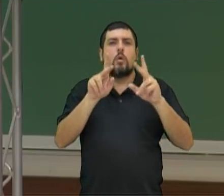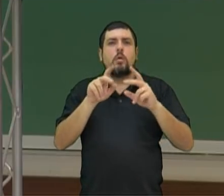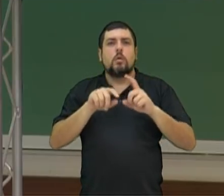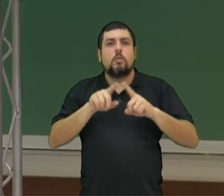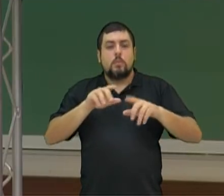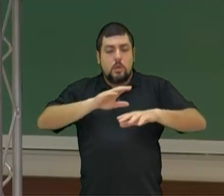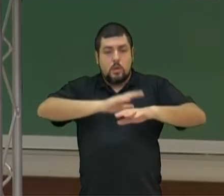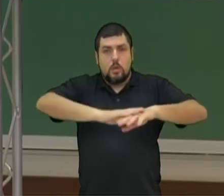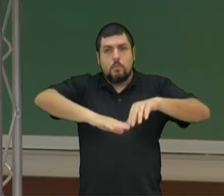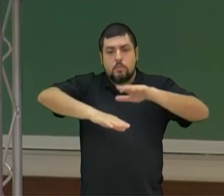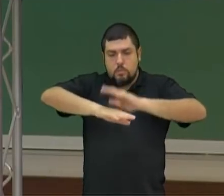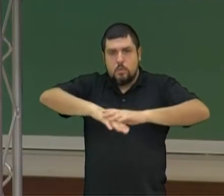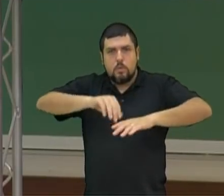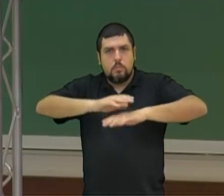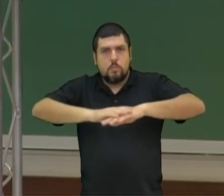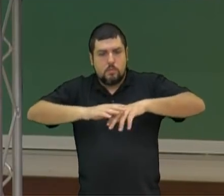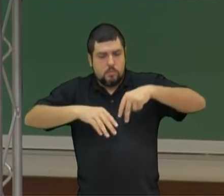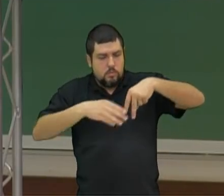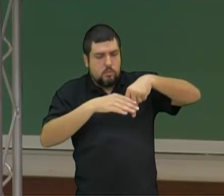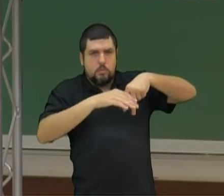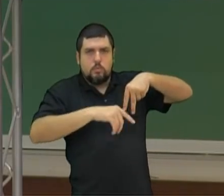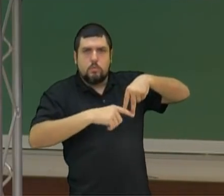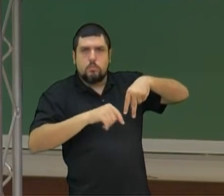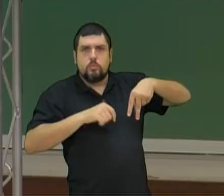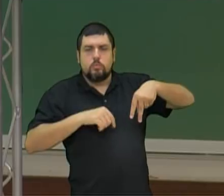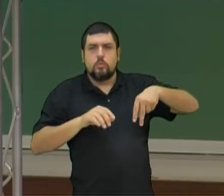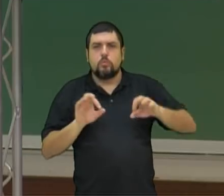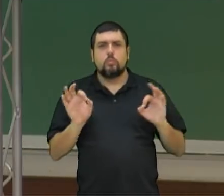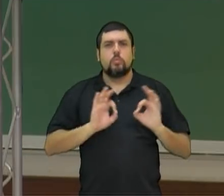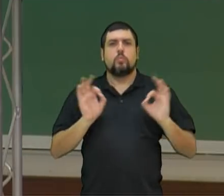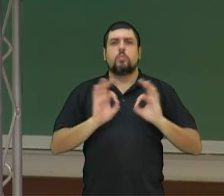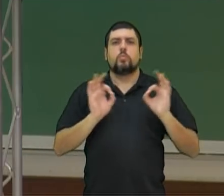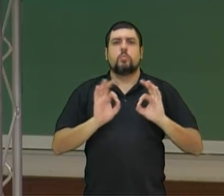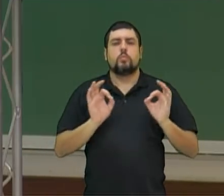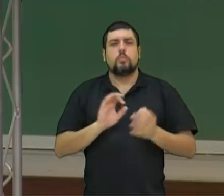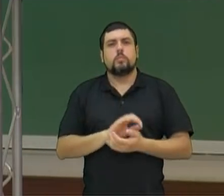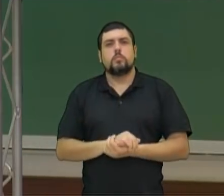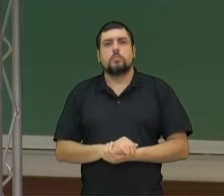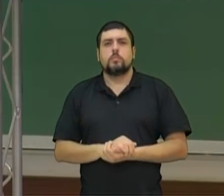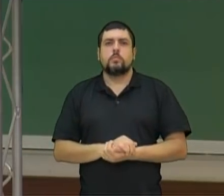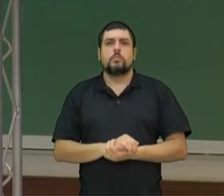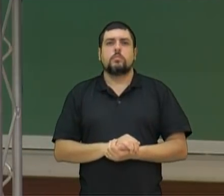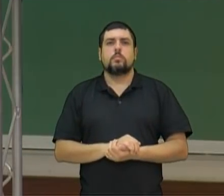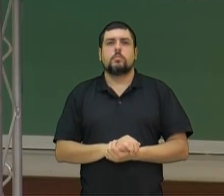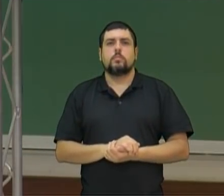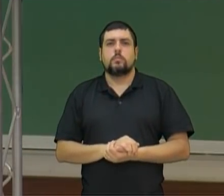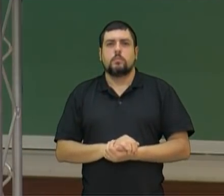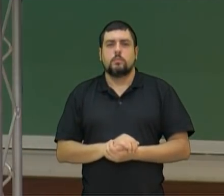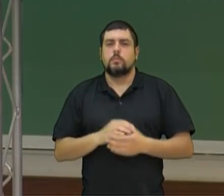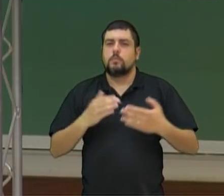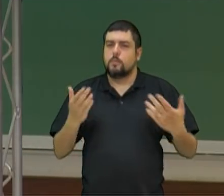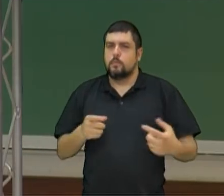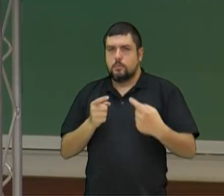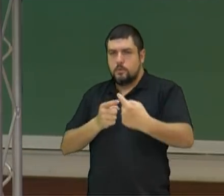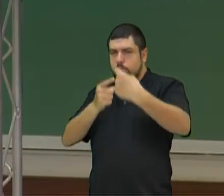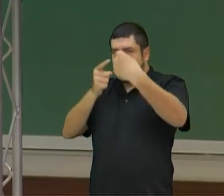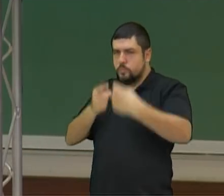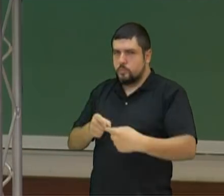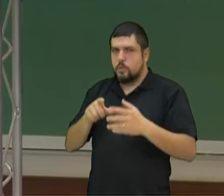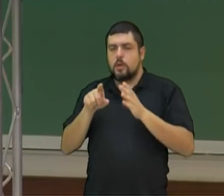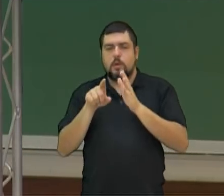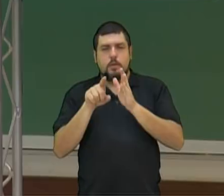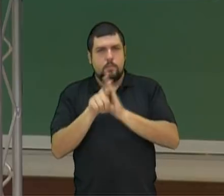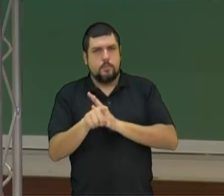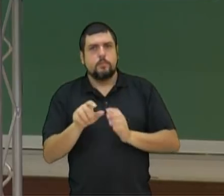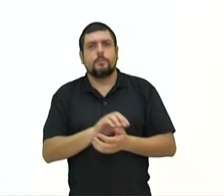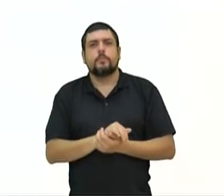toda a região que está com essa cor bege. Então vamos para o nosso quiz? Vamos para a nossa pergunta? É o primeiro da